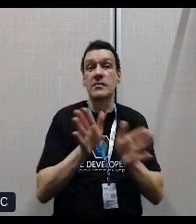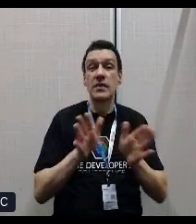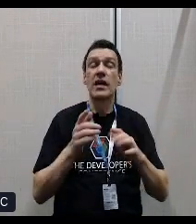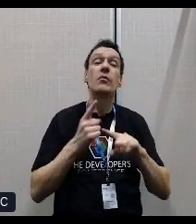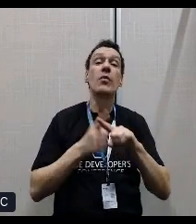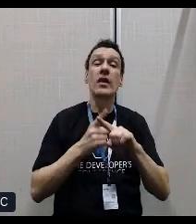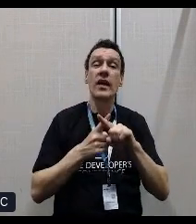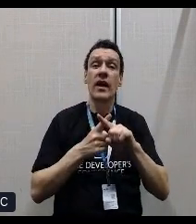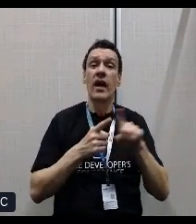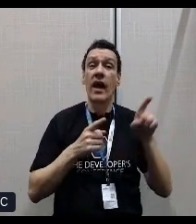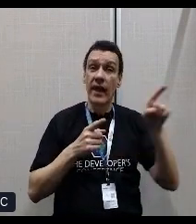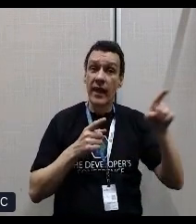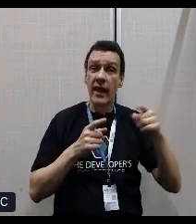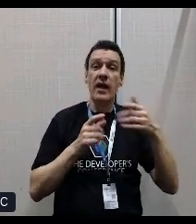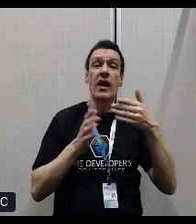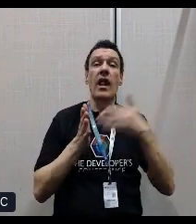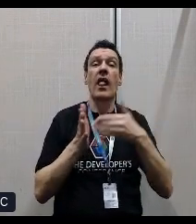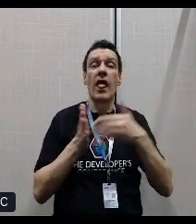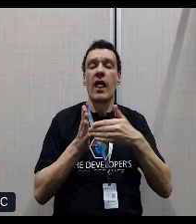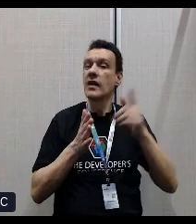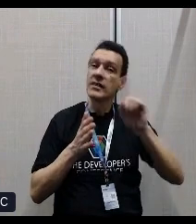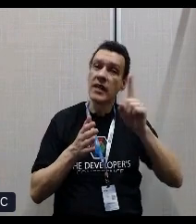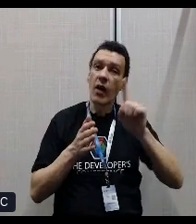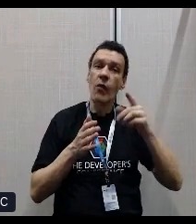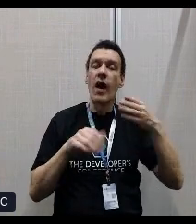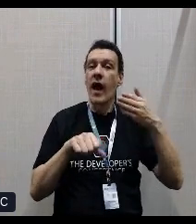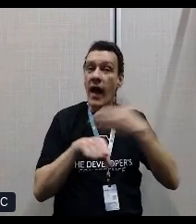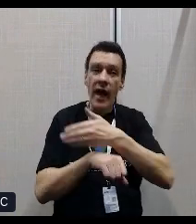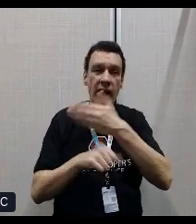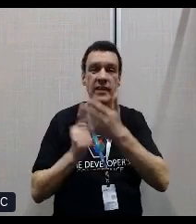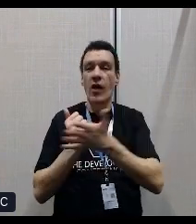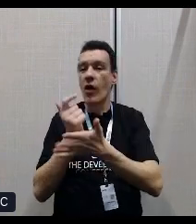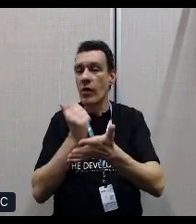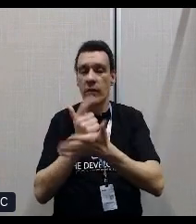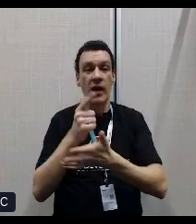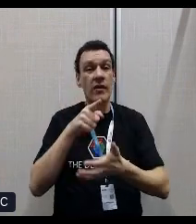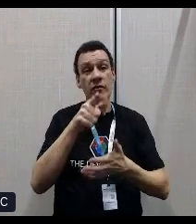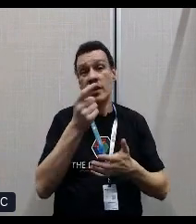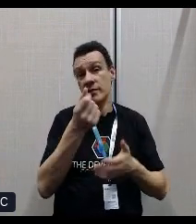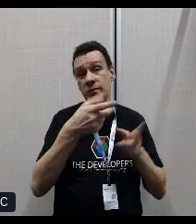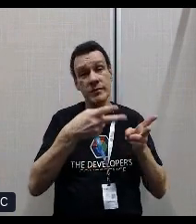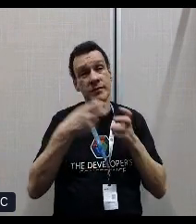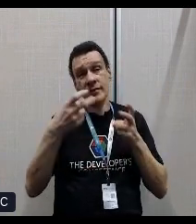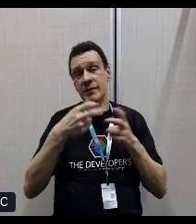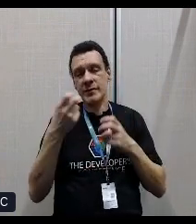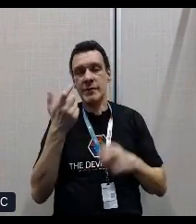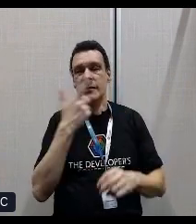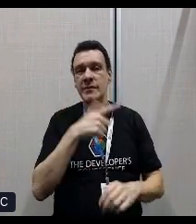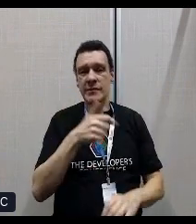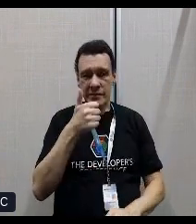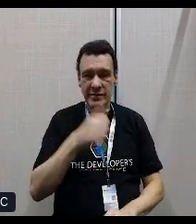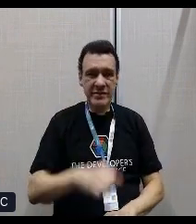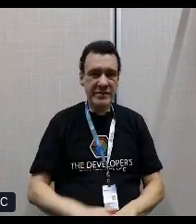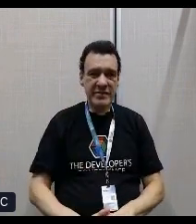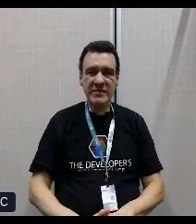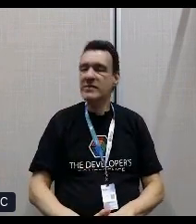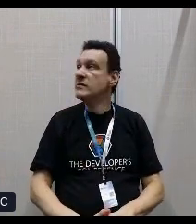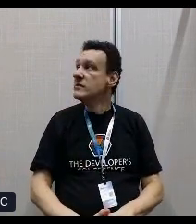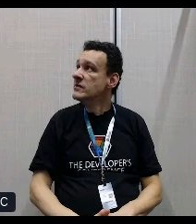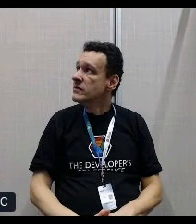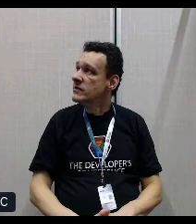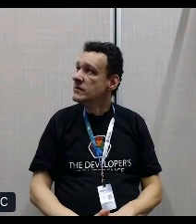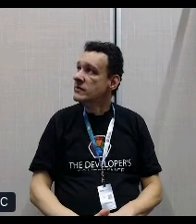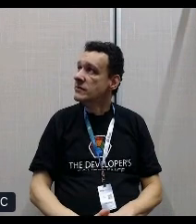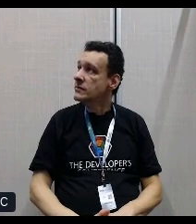barreira de acesso entre o seu produto, afinal de contas você quer que pessoas utilizem seu produto, e as pessoas que querem